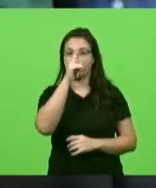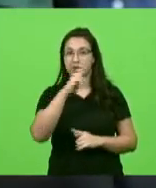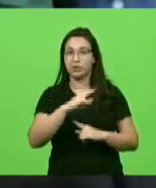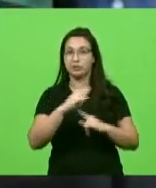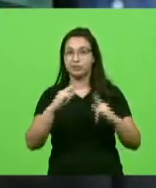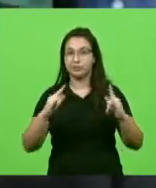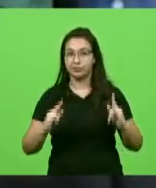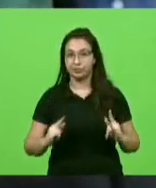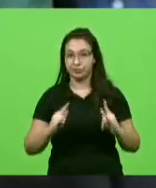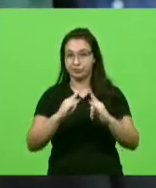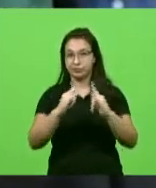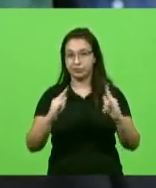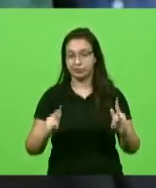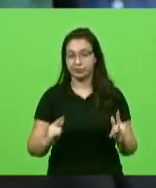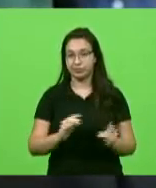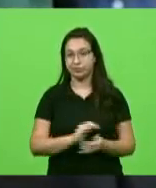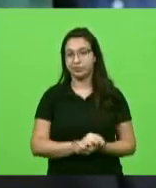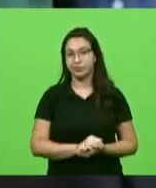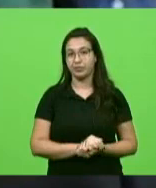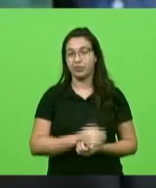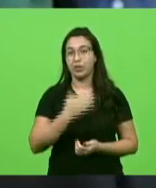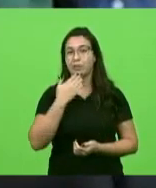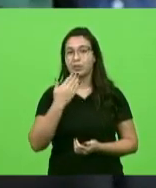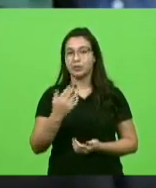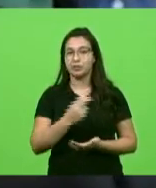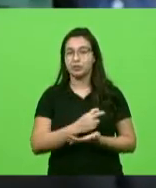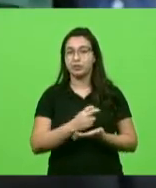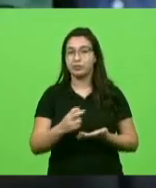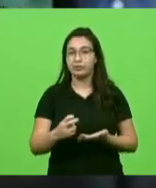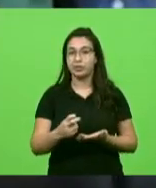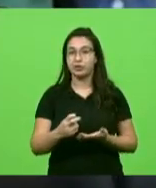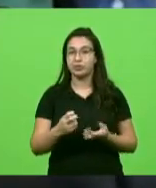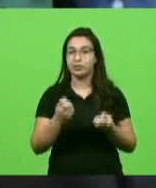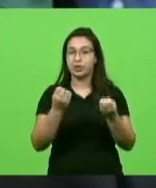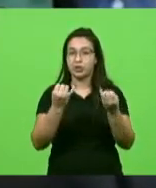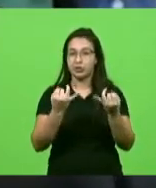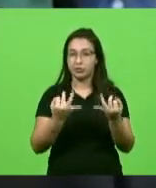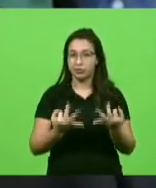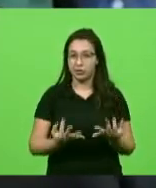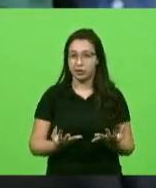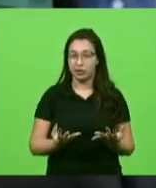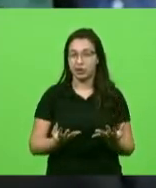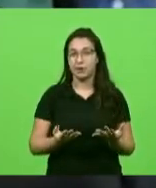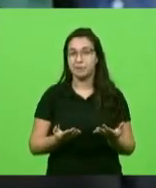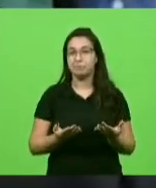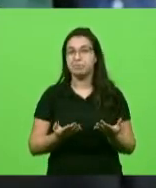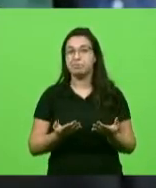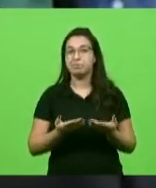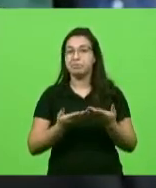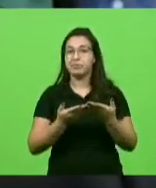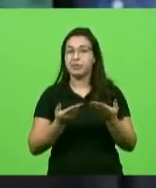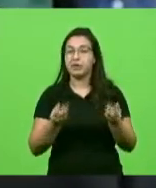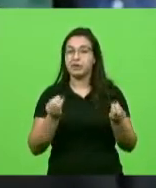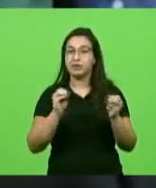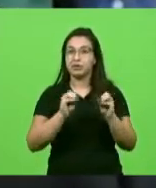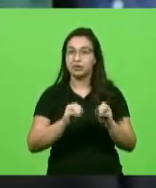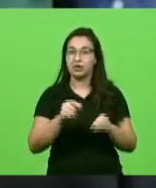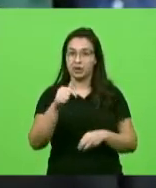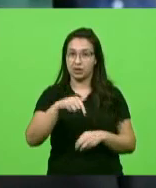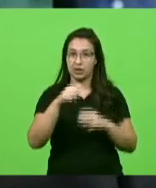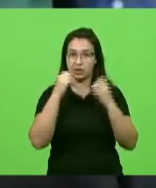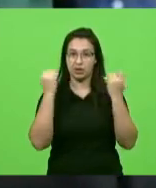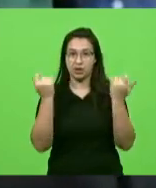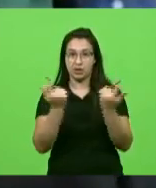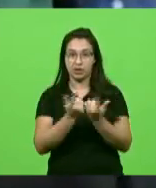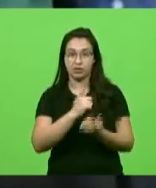é e o pedido de impeachment ainda considerou que durante a comissão parlamentar de inquérito instalada por este Parlamento